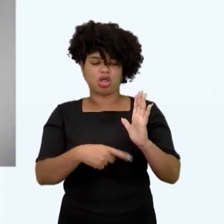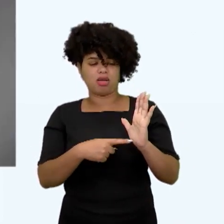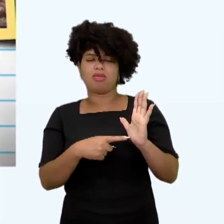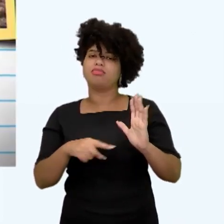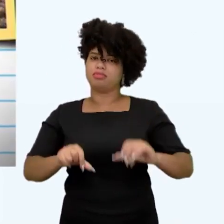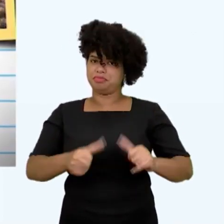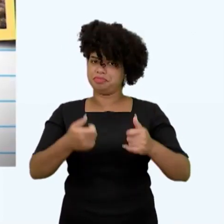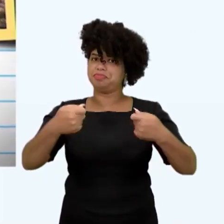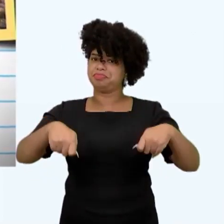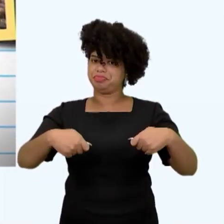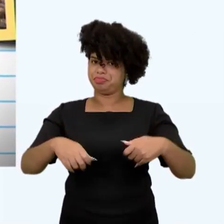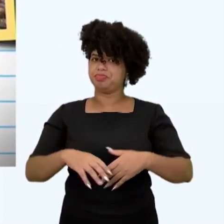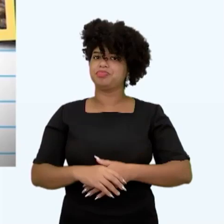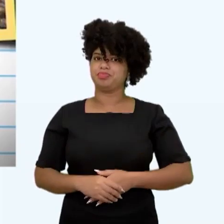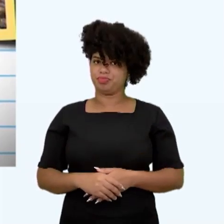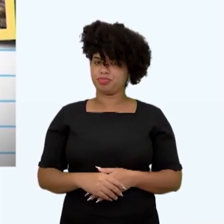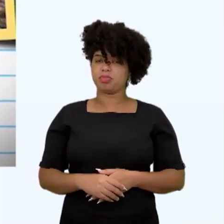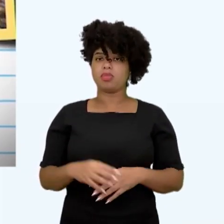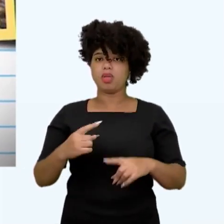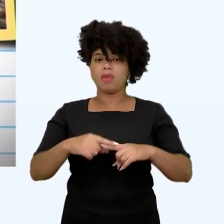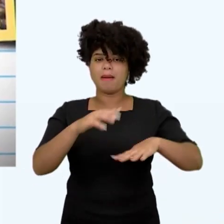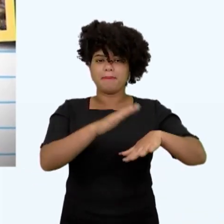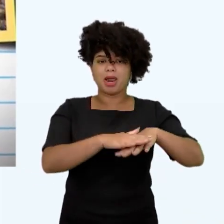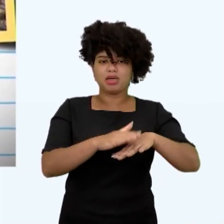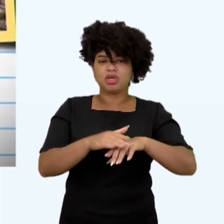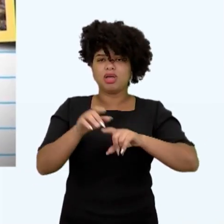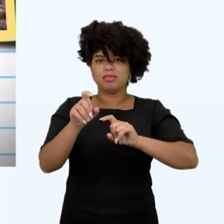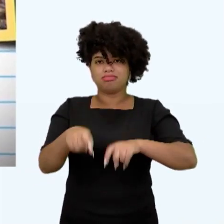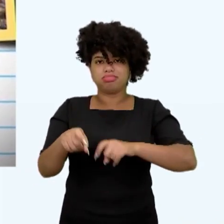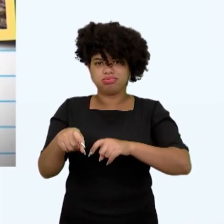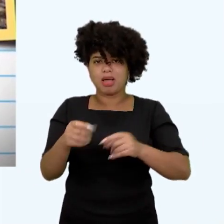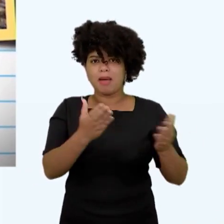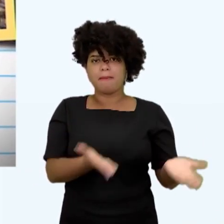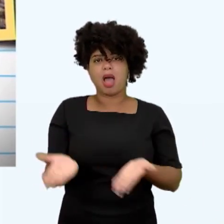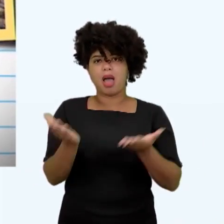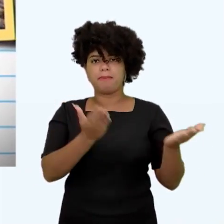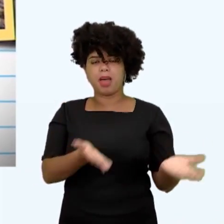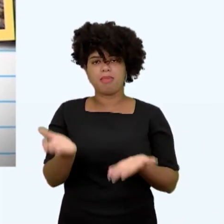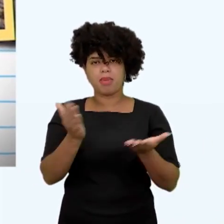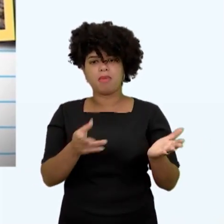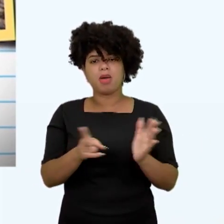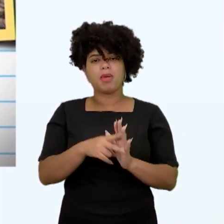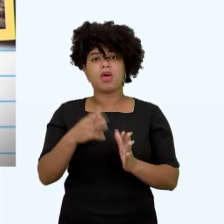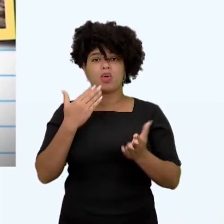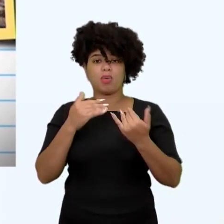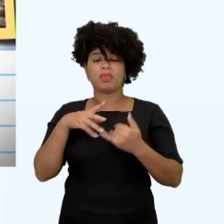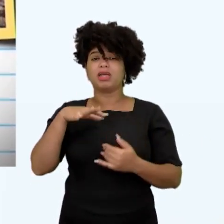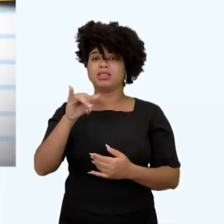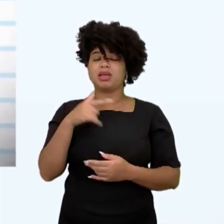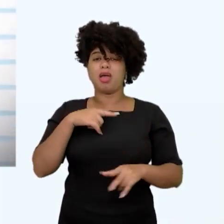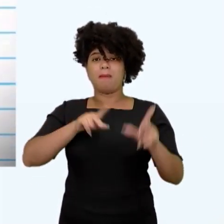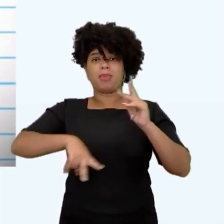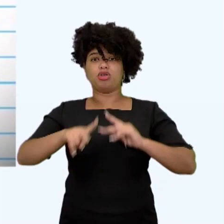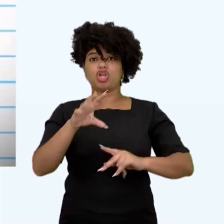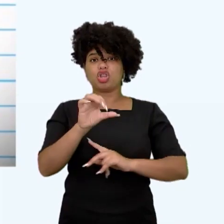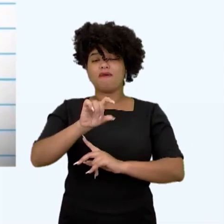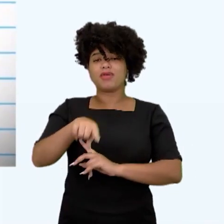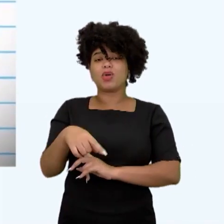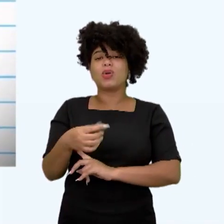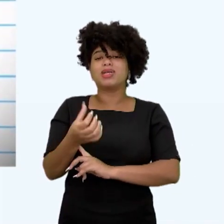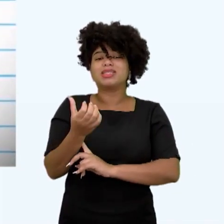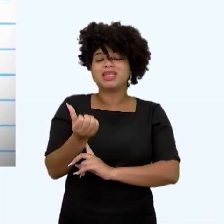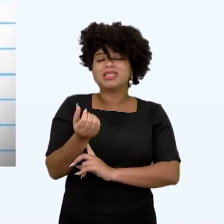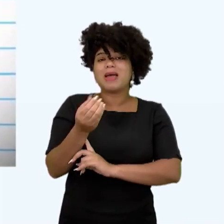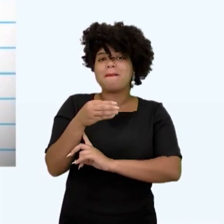melhorada. Afinal, mantendo as práticas de produção e consumo atuais, estimativas apontam que, se a população chegar a 9,6